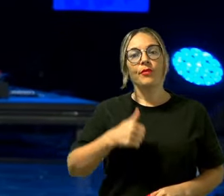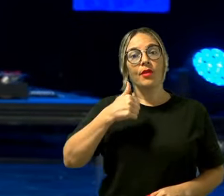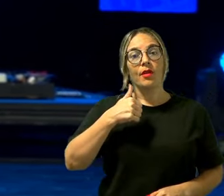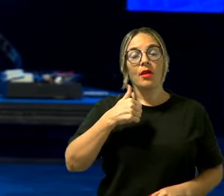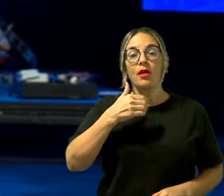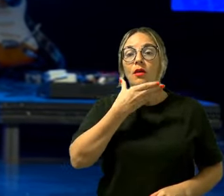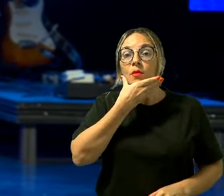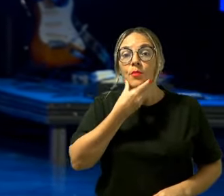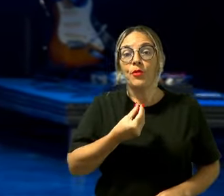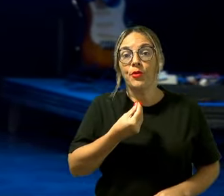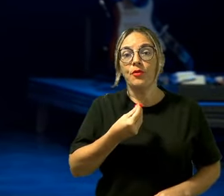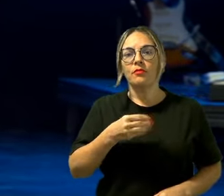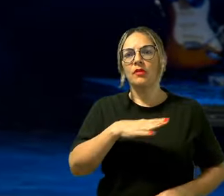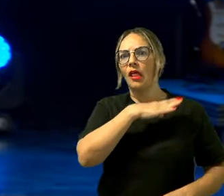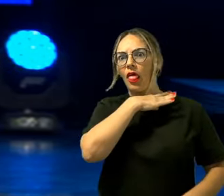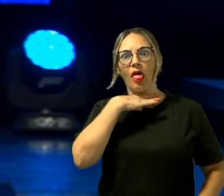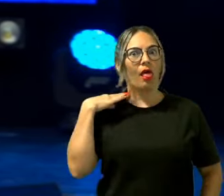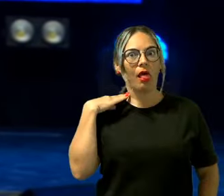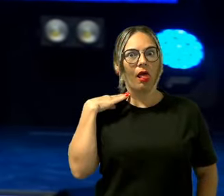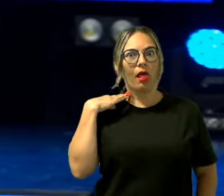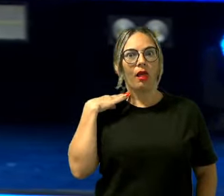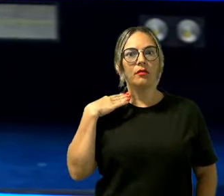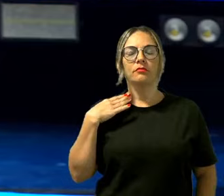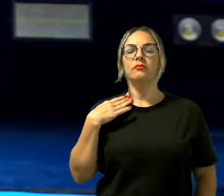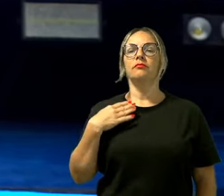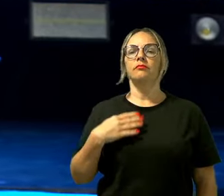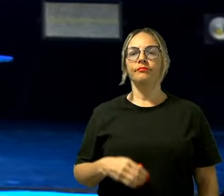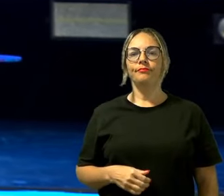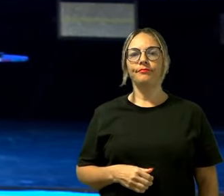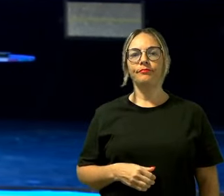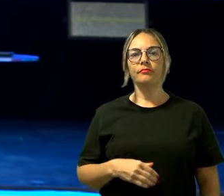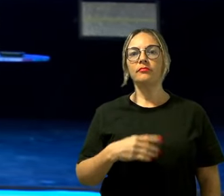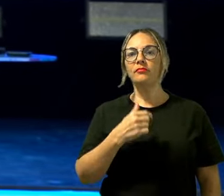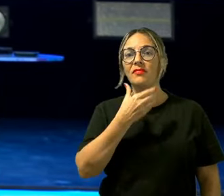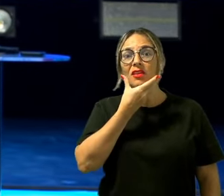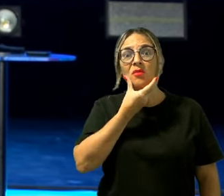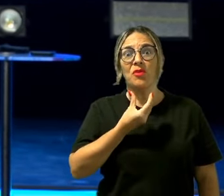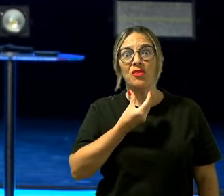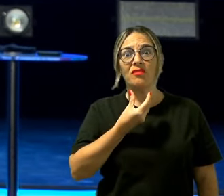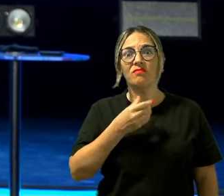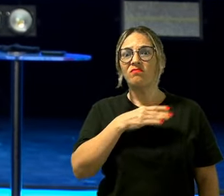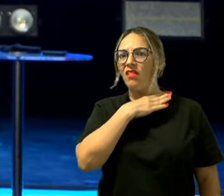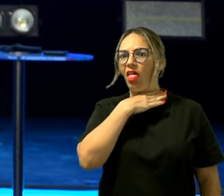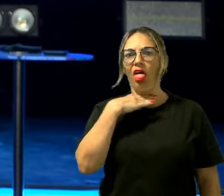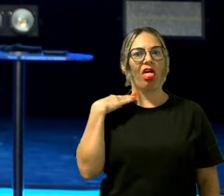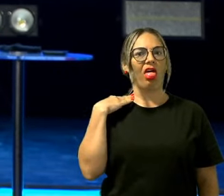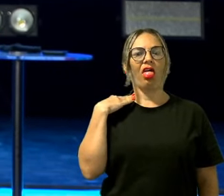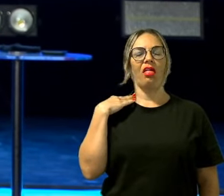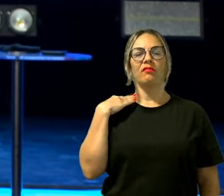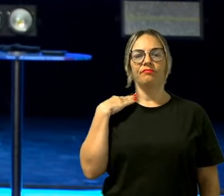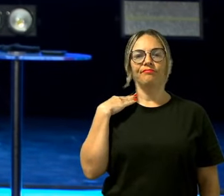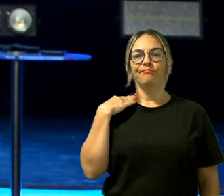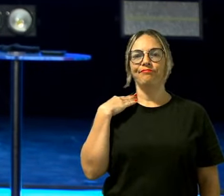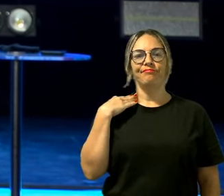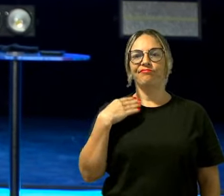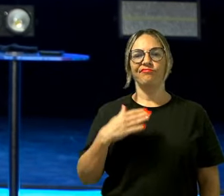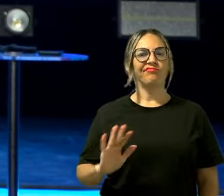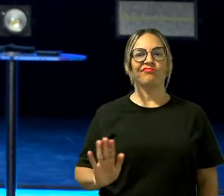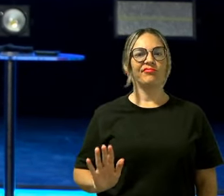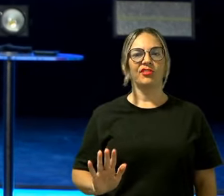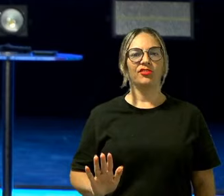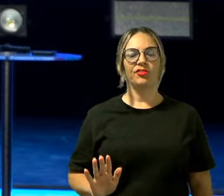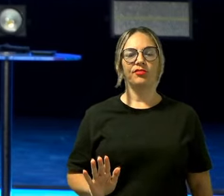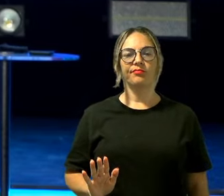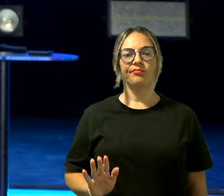mata. Se for menino, mata. Tem jeito. Porque